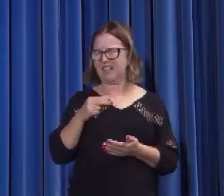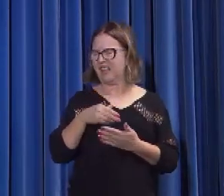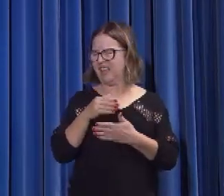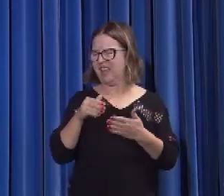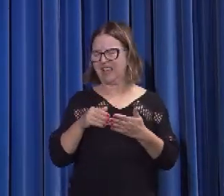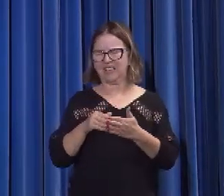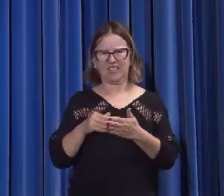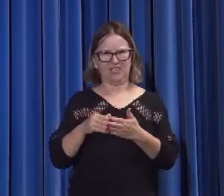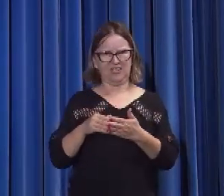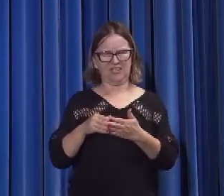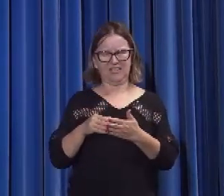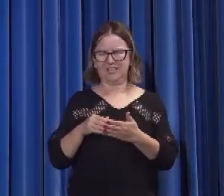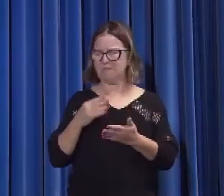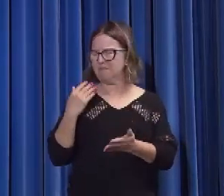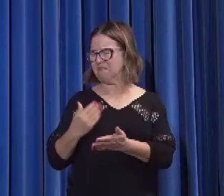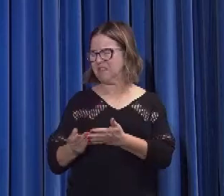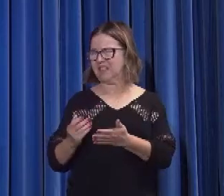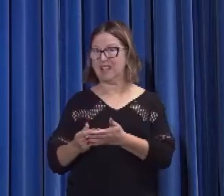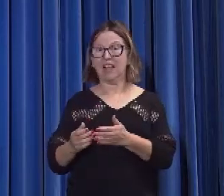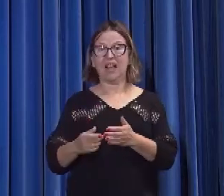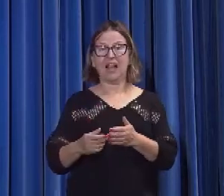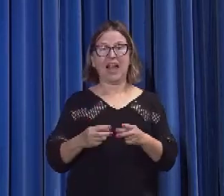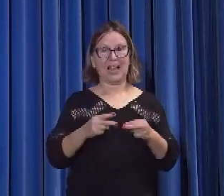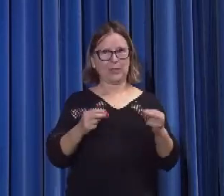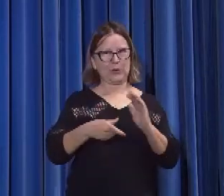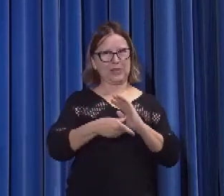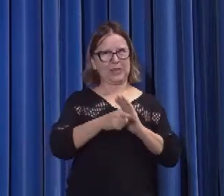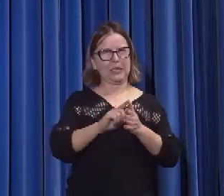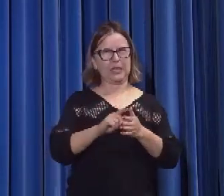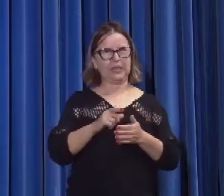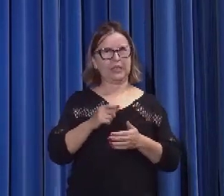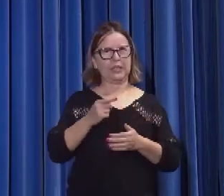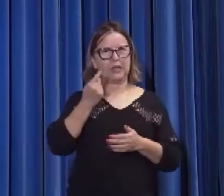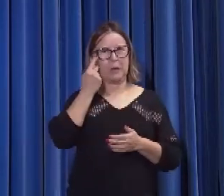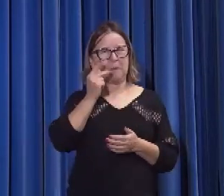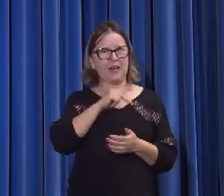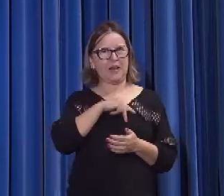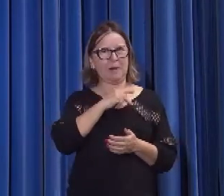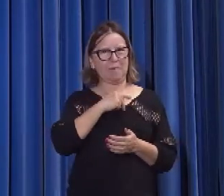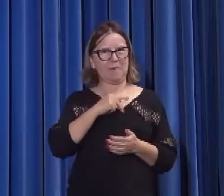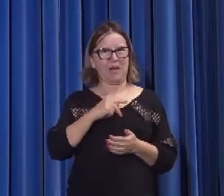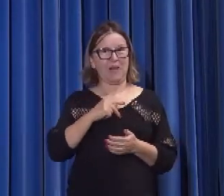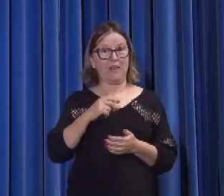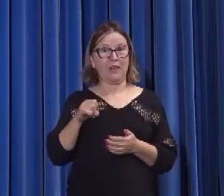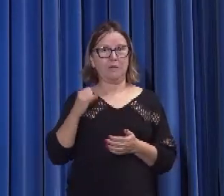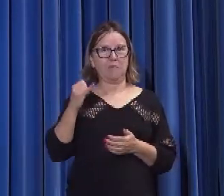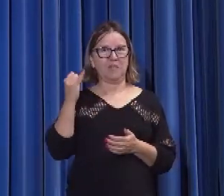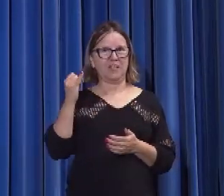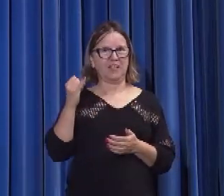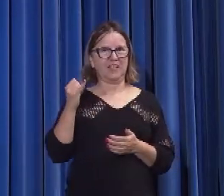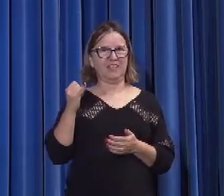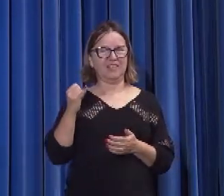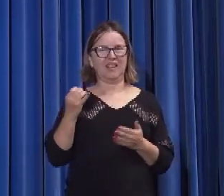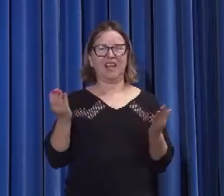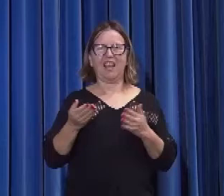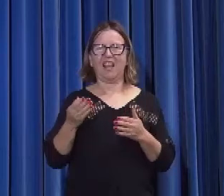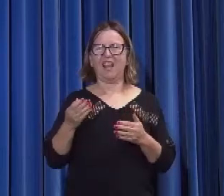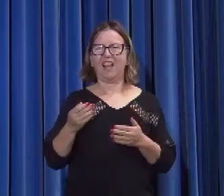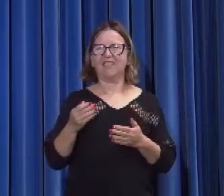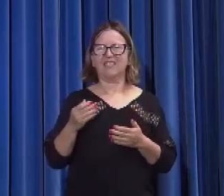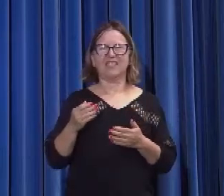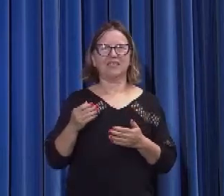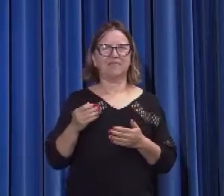Tudo aquilo que para Paulo era importante, ele considera como perda. E o verbo é o mesmo. E